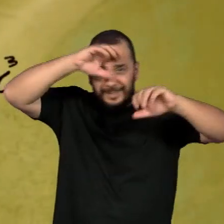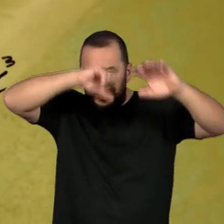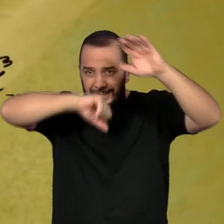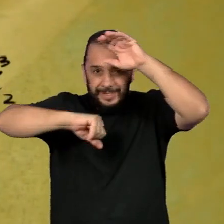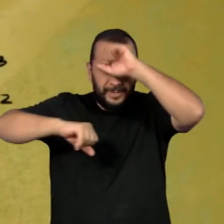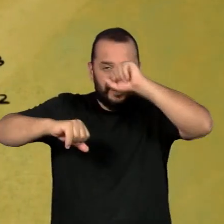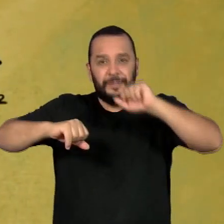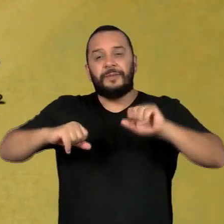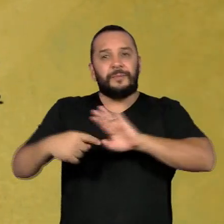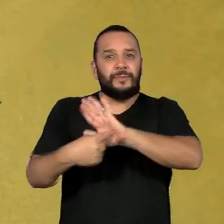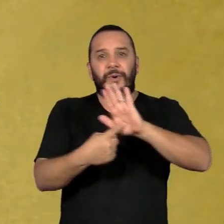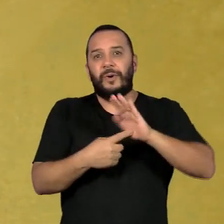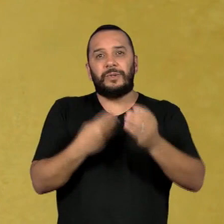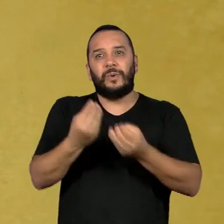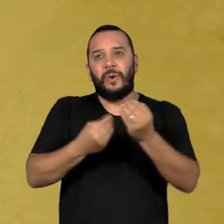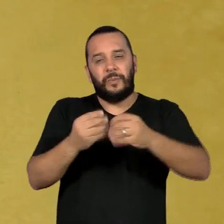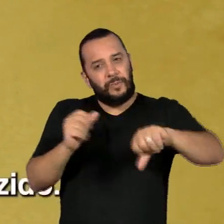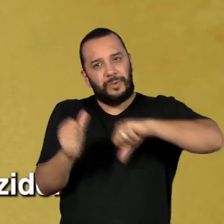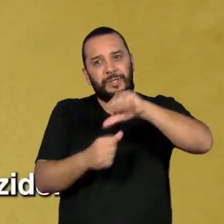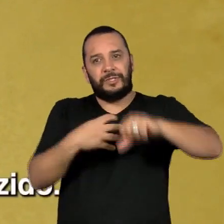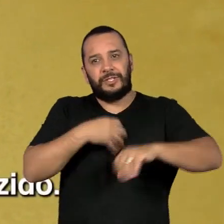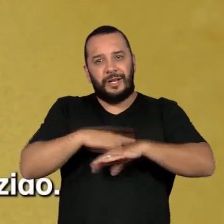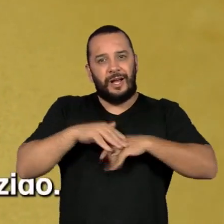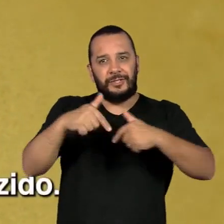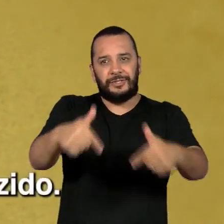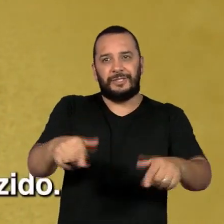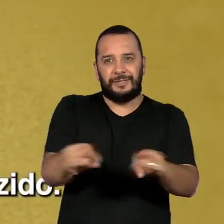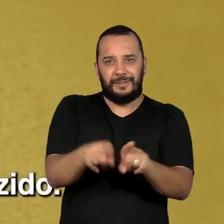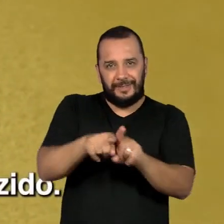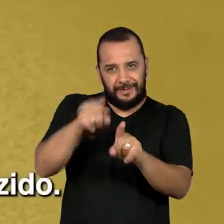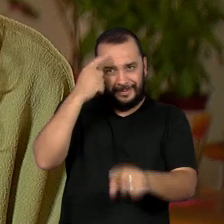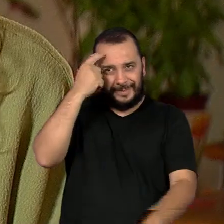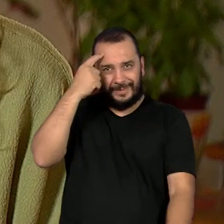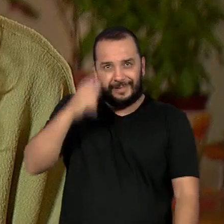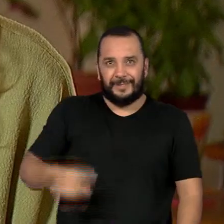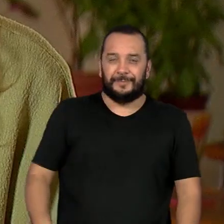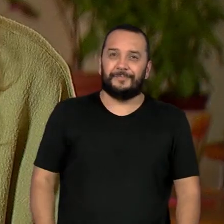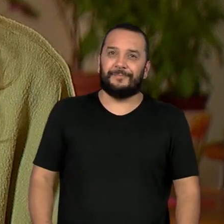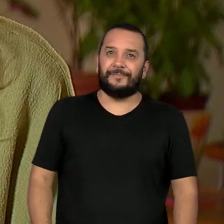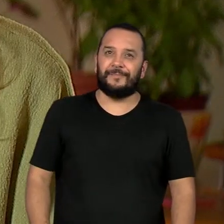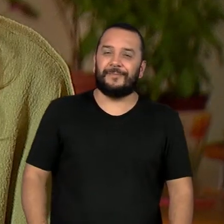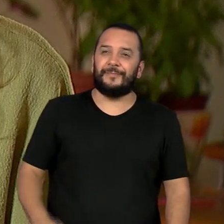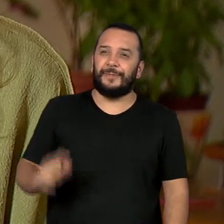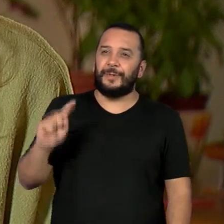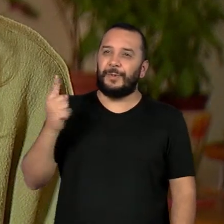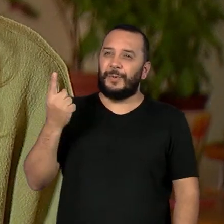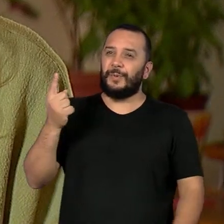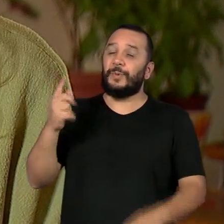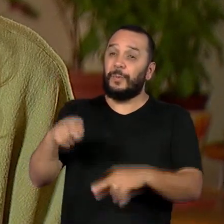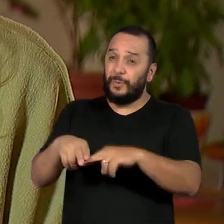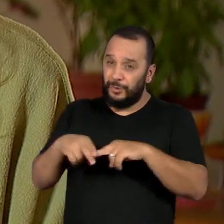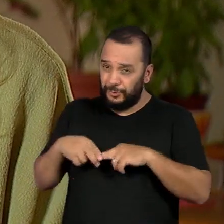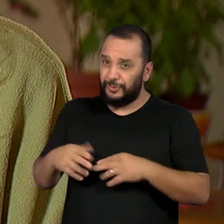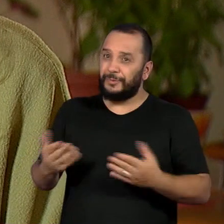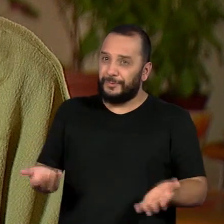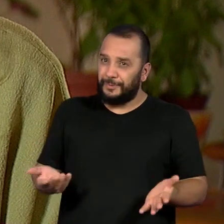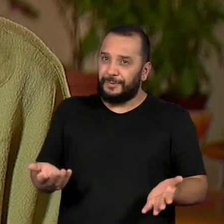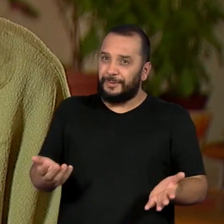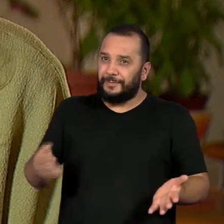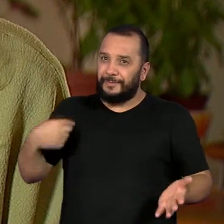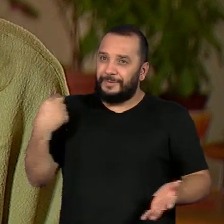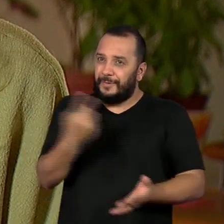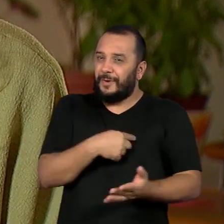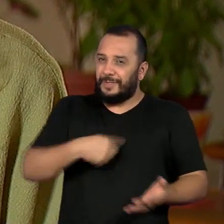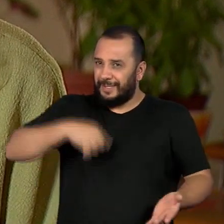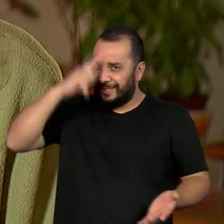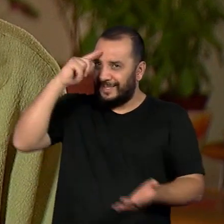que pede mudanças nas formas de agir e pensar. Um dos motivos pelos quais a gente